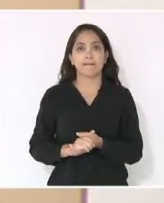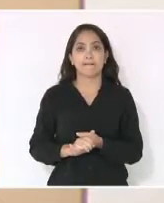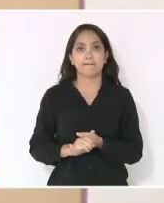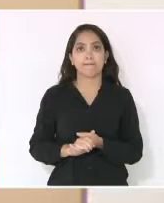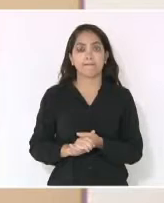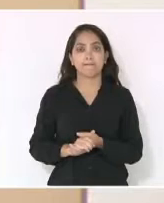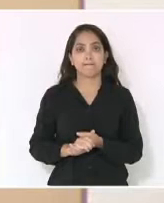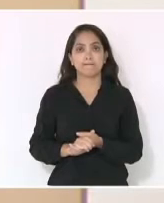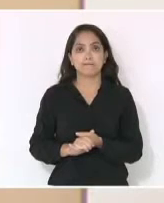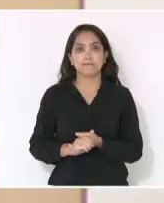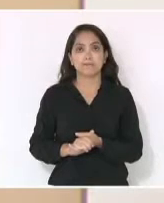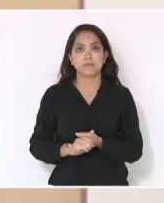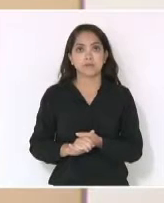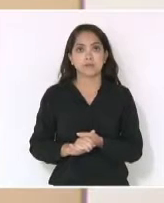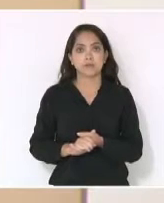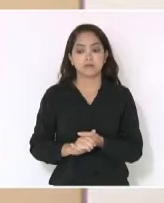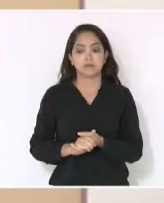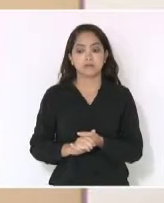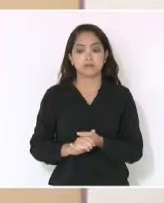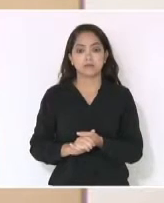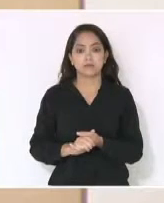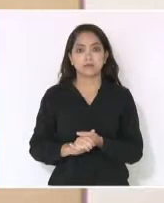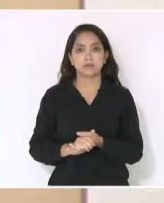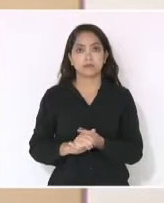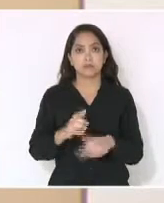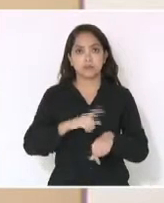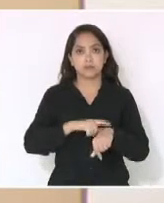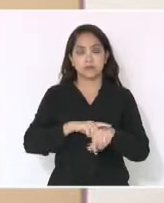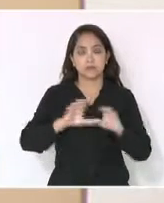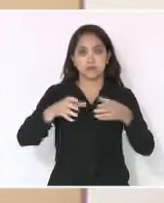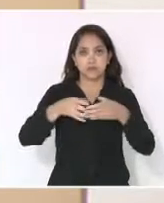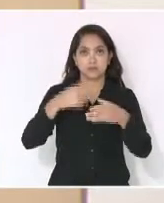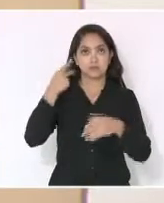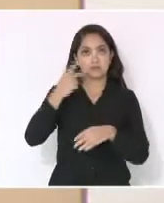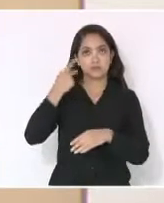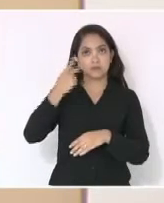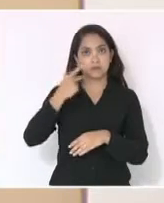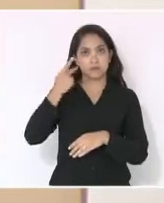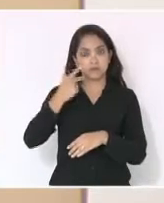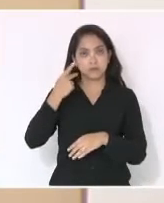está em seu estado lá no seu partido e vossa excelência solicitou